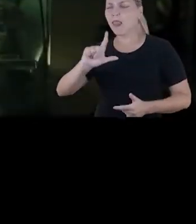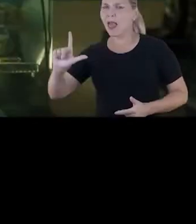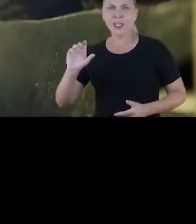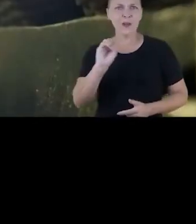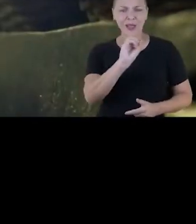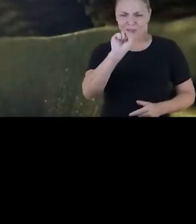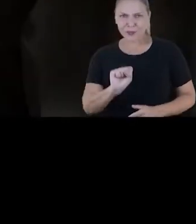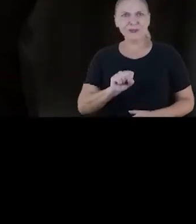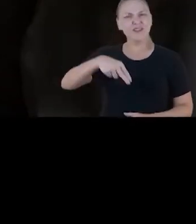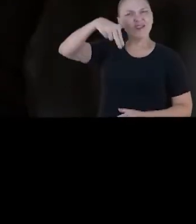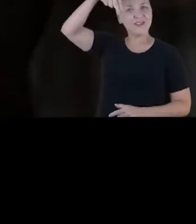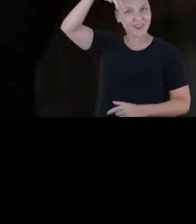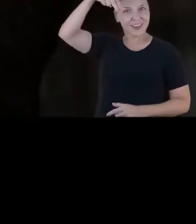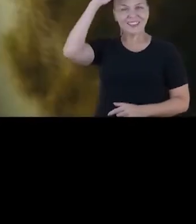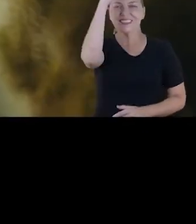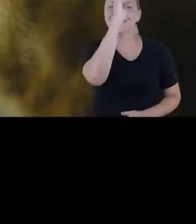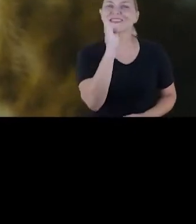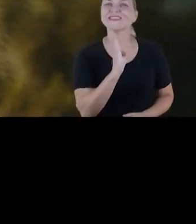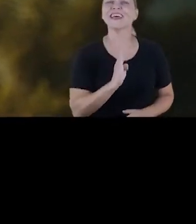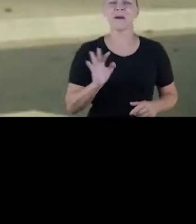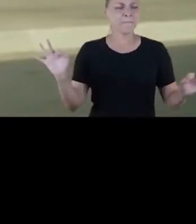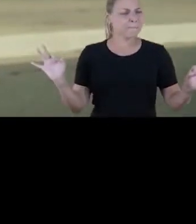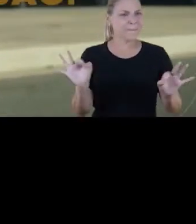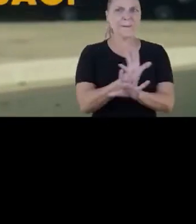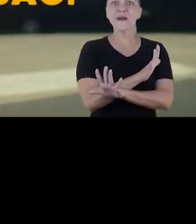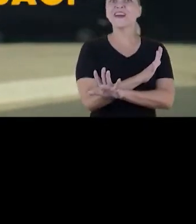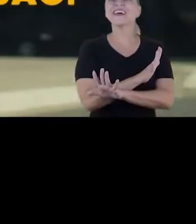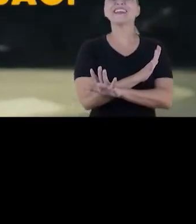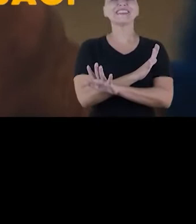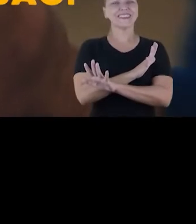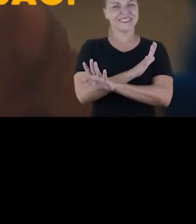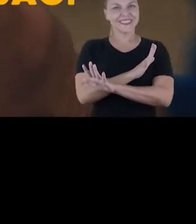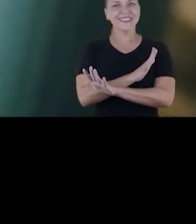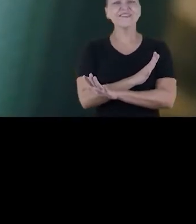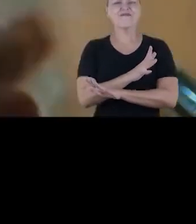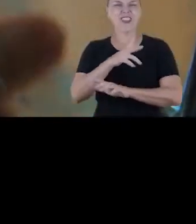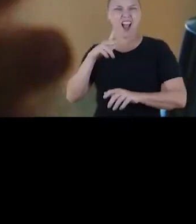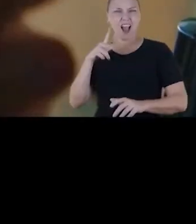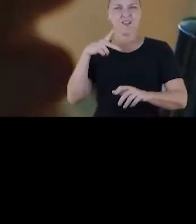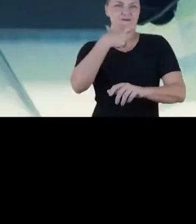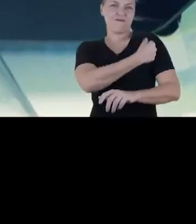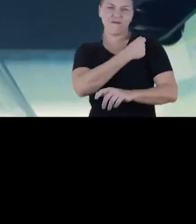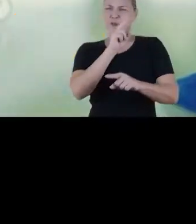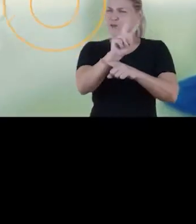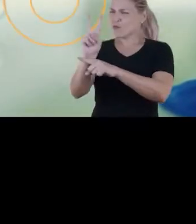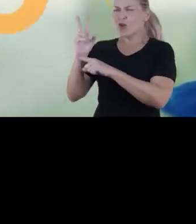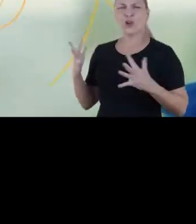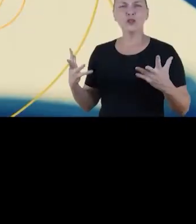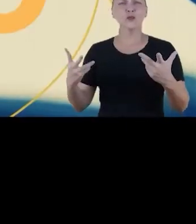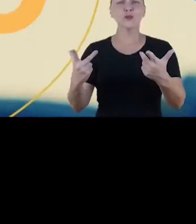leste, oeste, sul e norte. O Brasil tá preparado pra ser